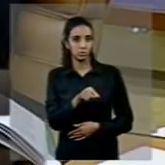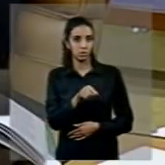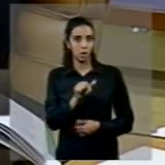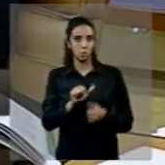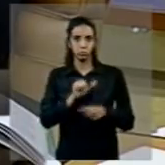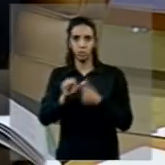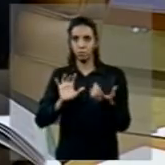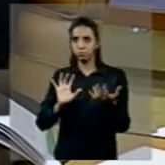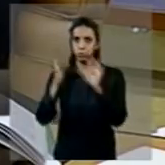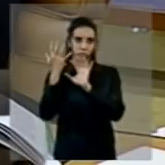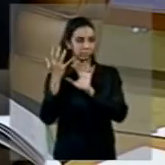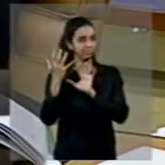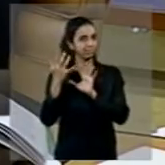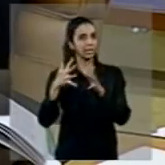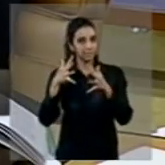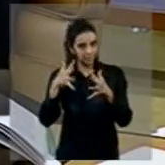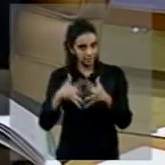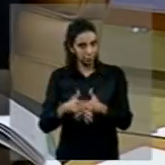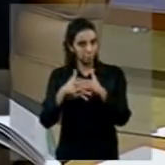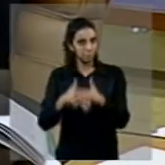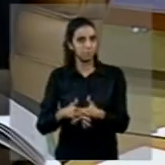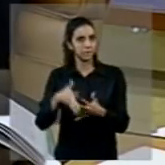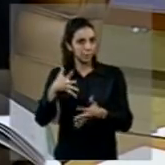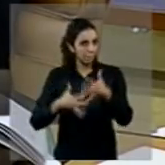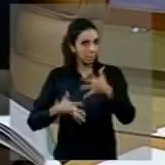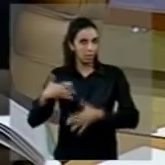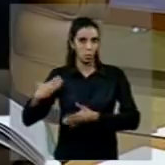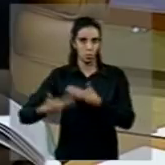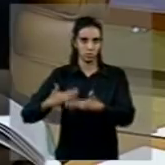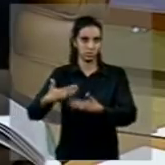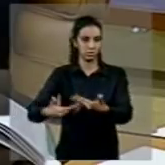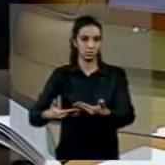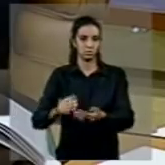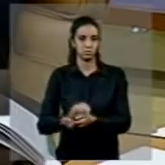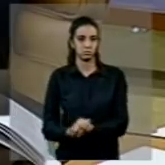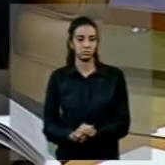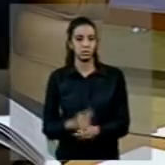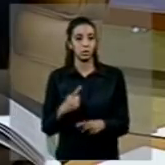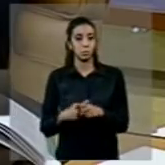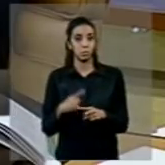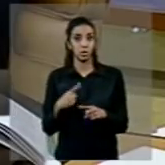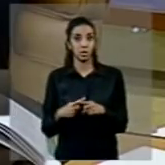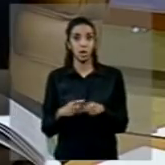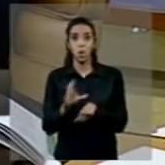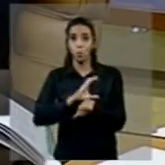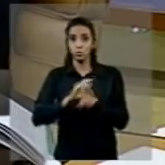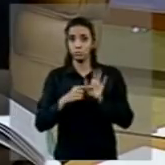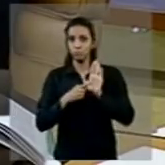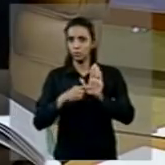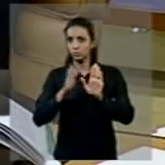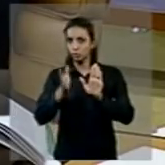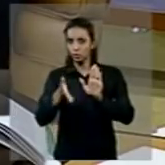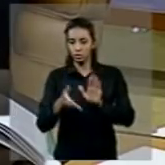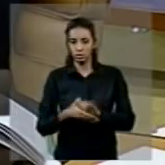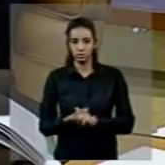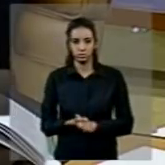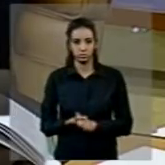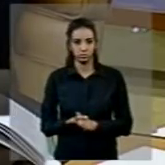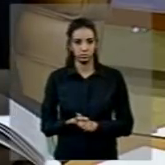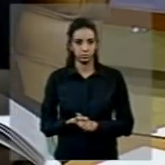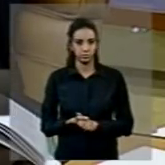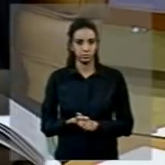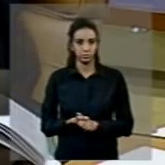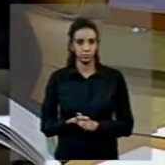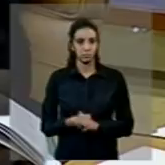praticamente inviabilizar o processo, cuja marca é constitucionalmente estabelecida e que vem sendo trabalhado